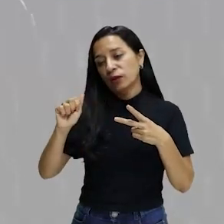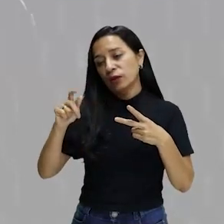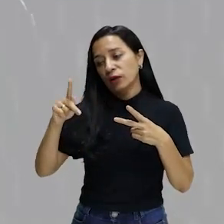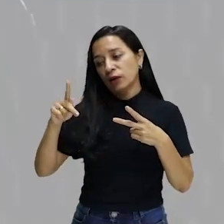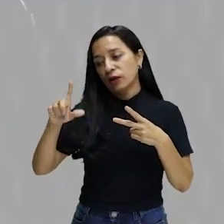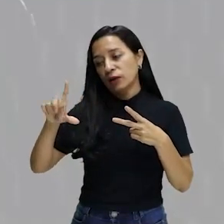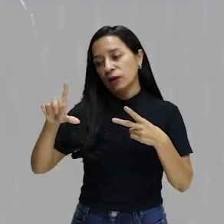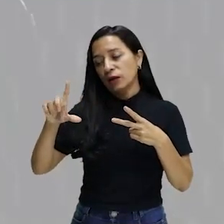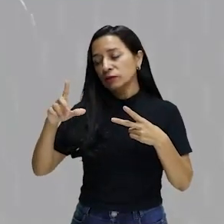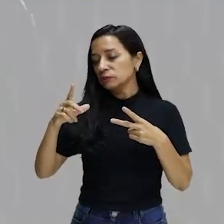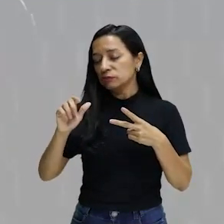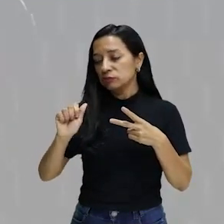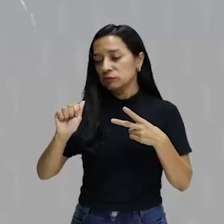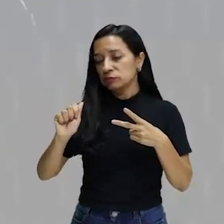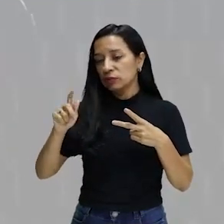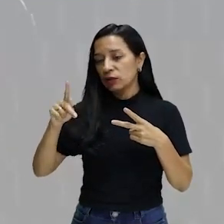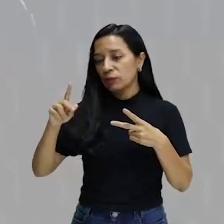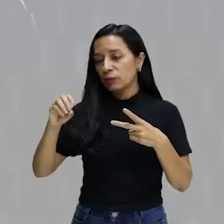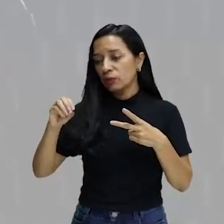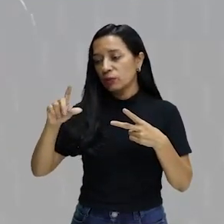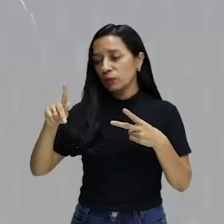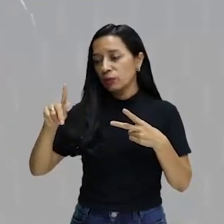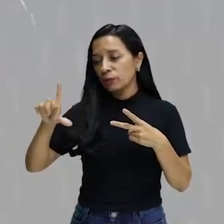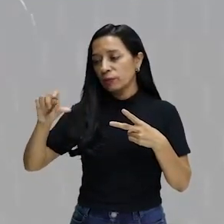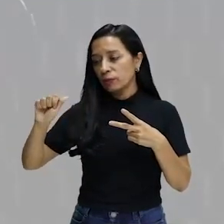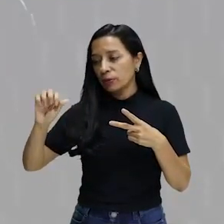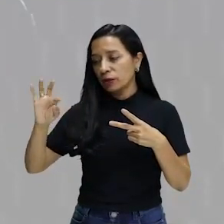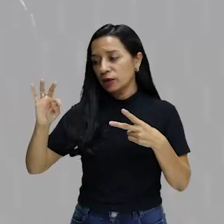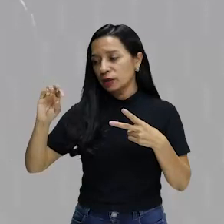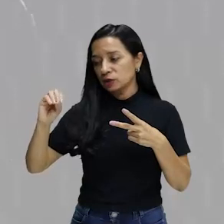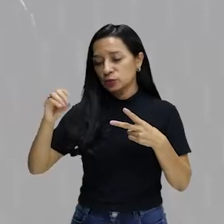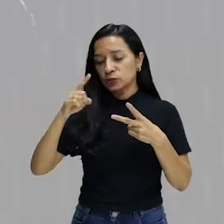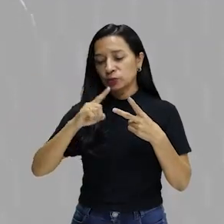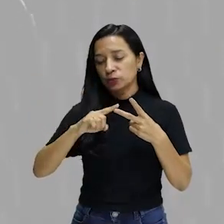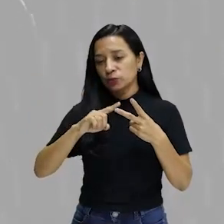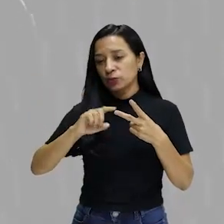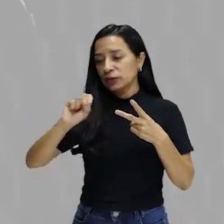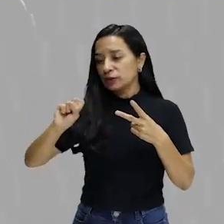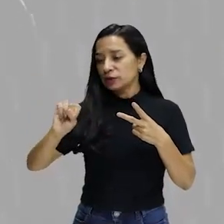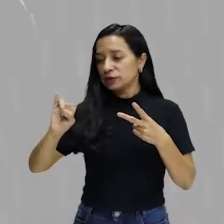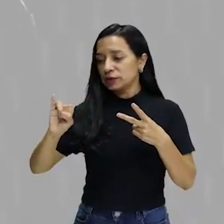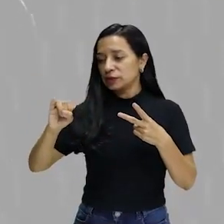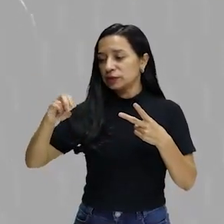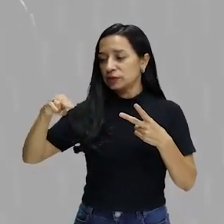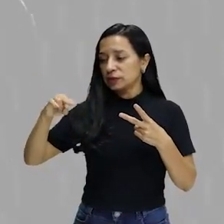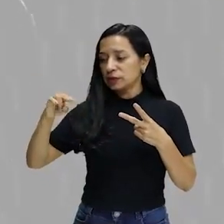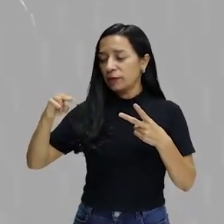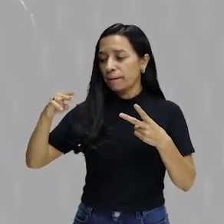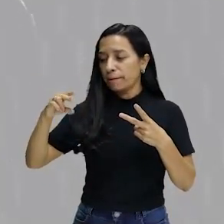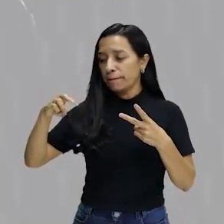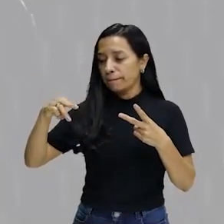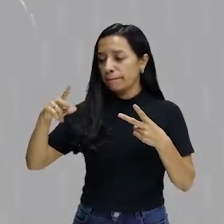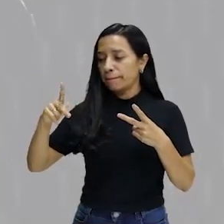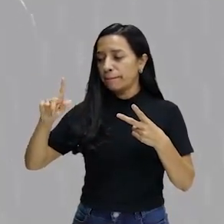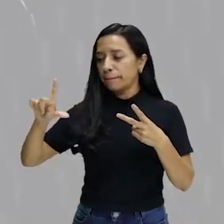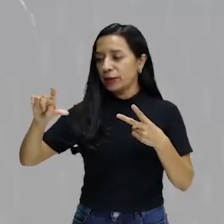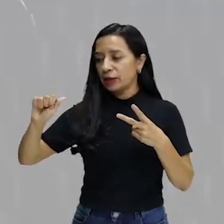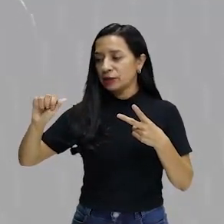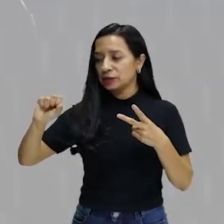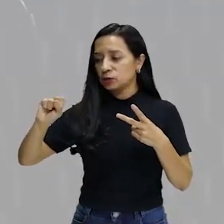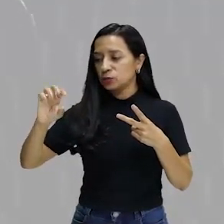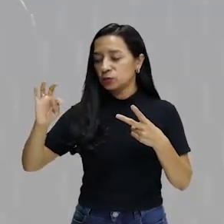apoplasto e existe o caminho chamado simplasto. Ok, pessoal?